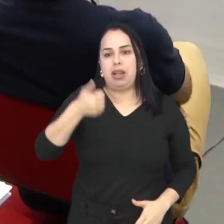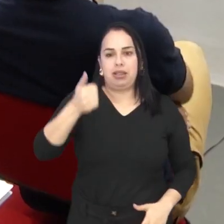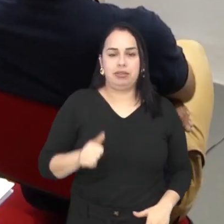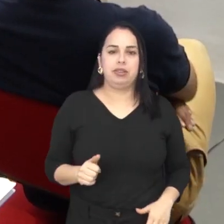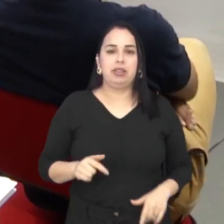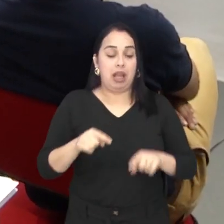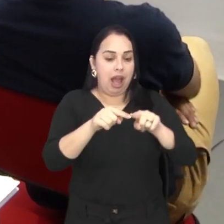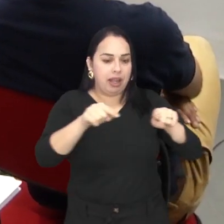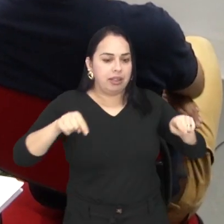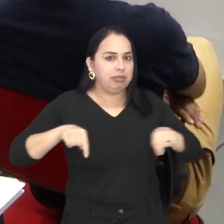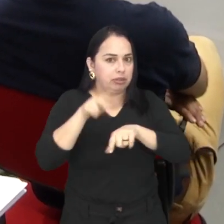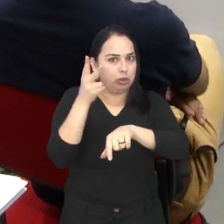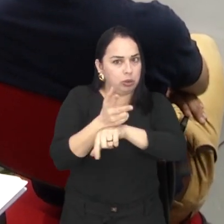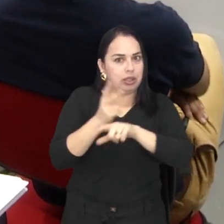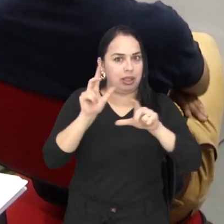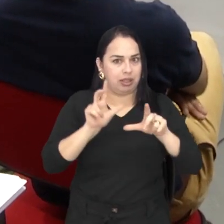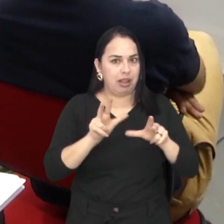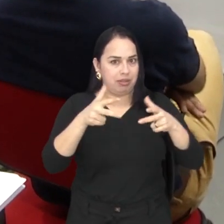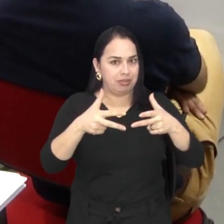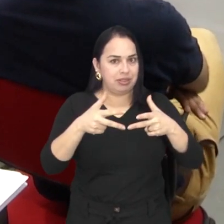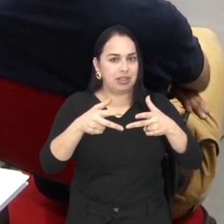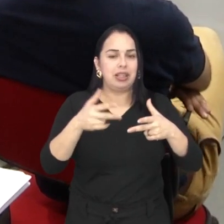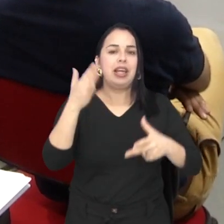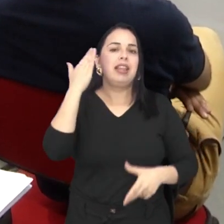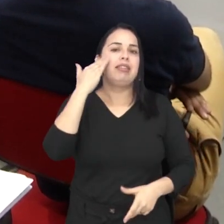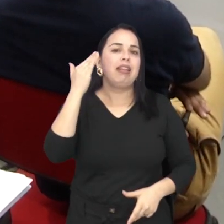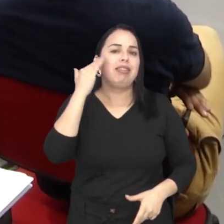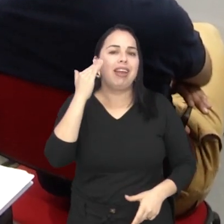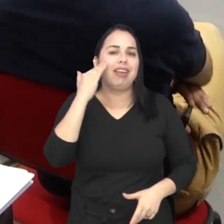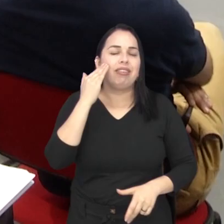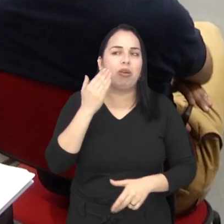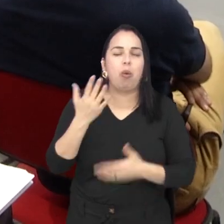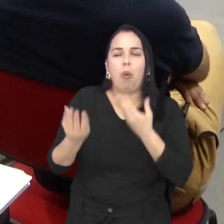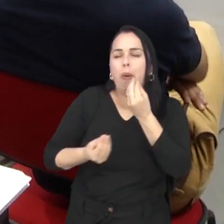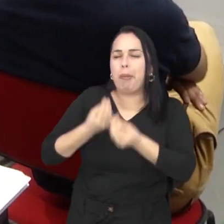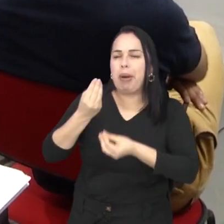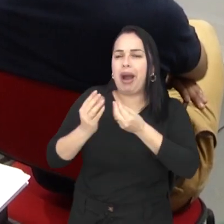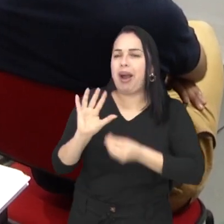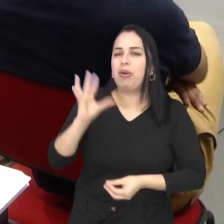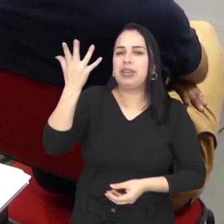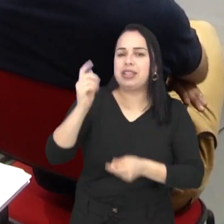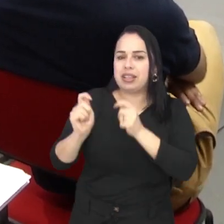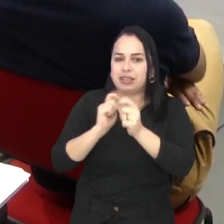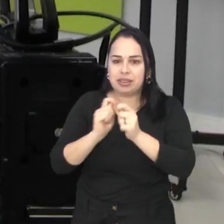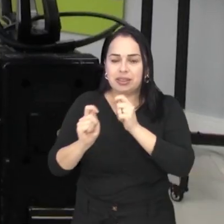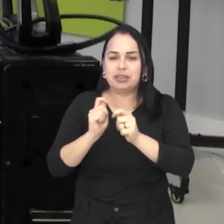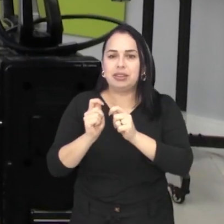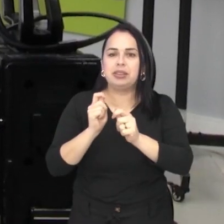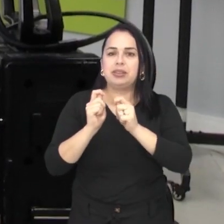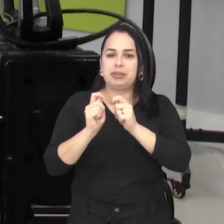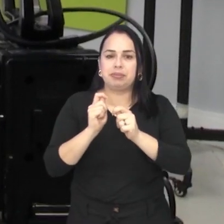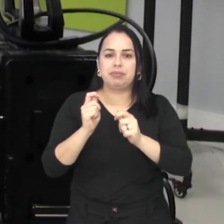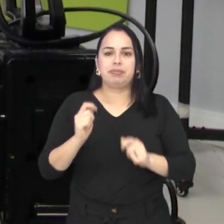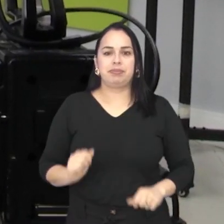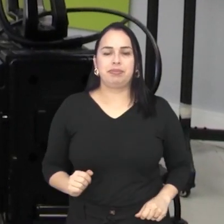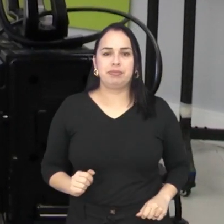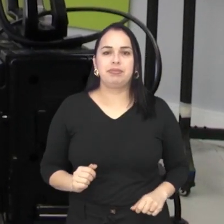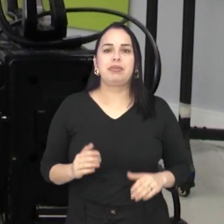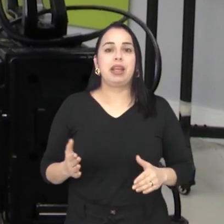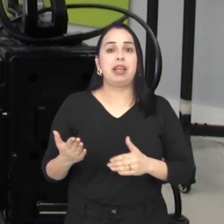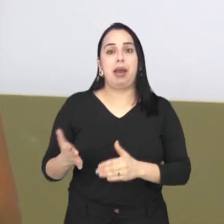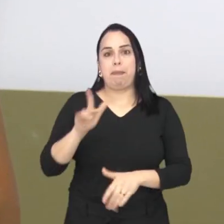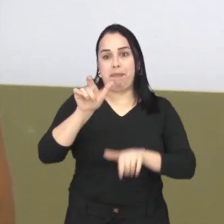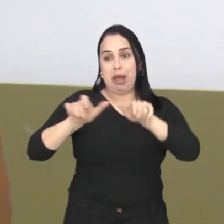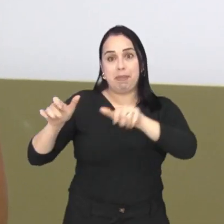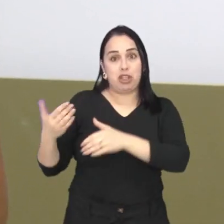nos estúdios da TV Câmara Os estudantes puderam entender um pouco mais da dinâmica de uma entrevista todo o trabalho foi conduzido